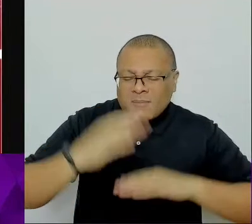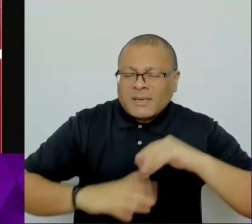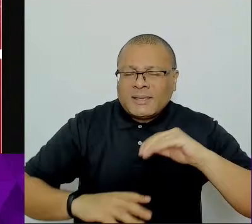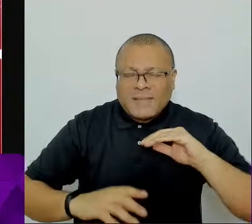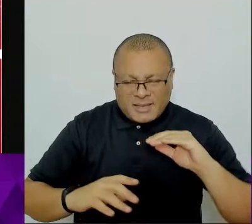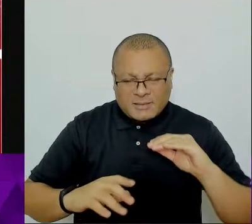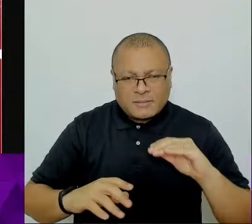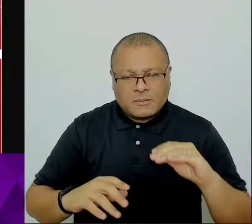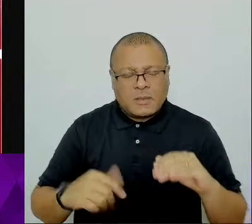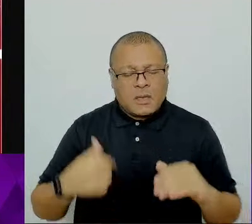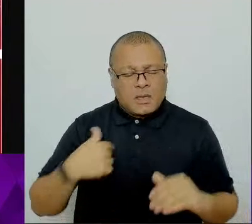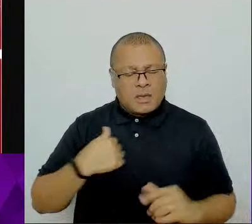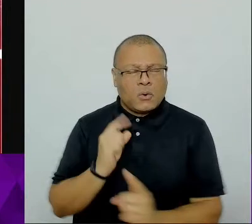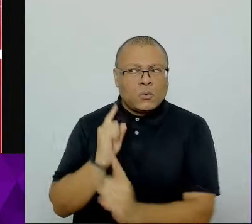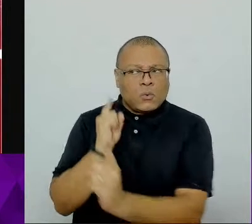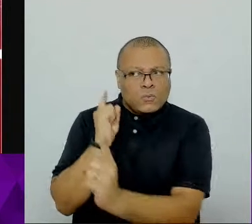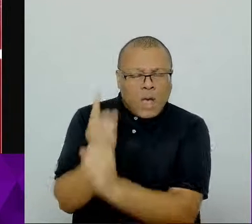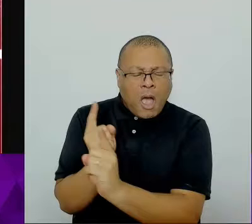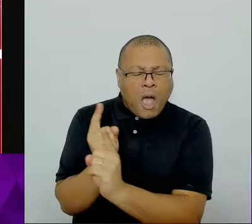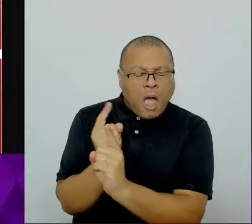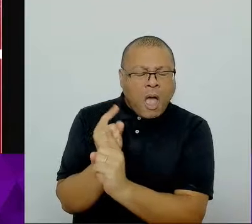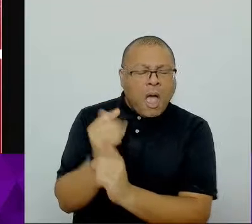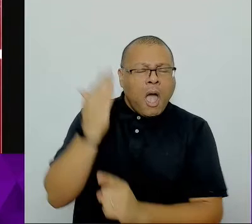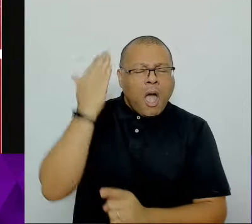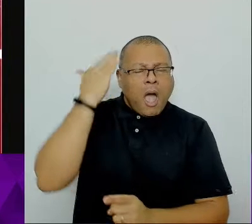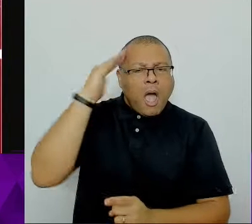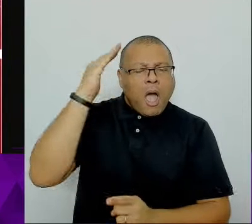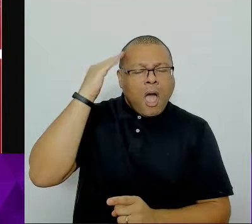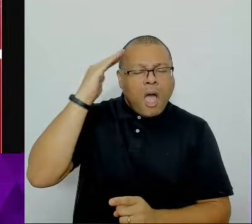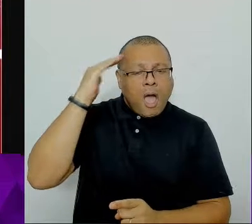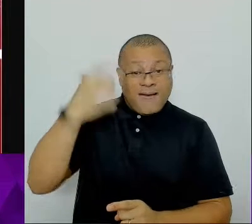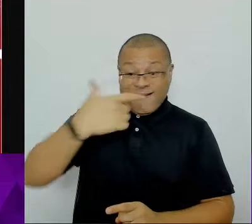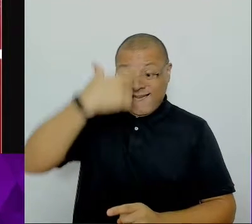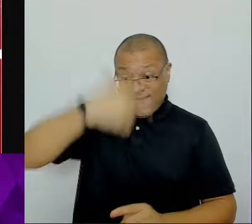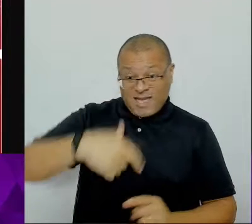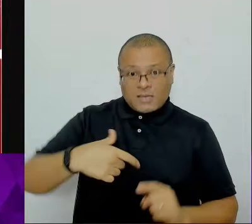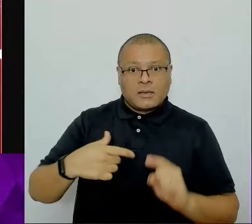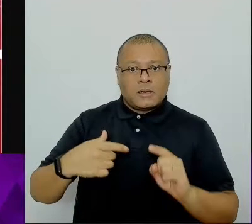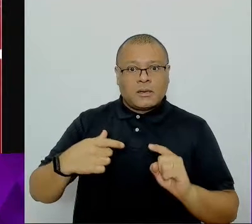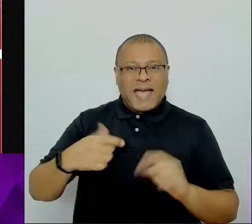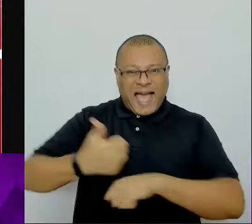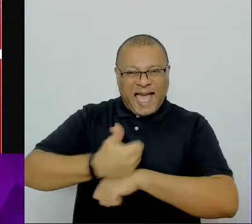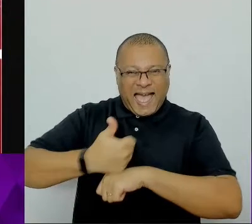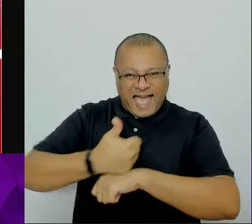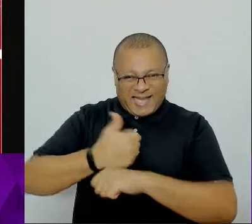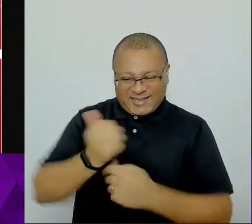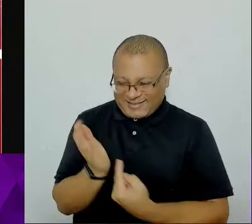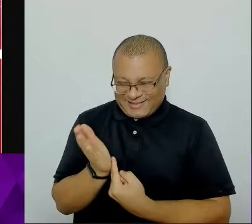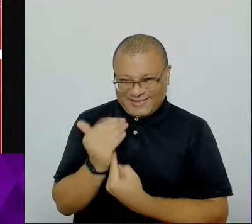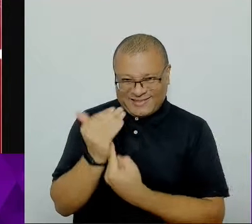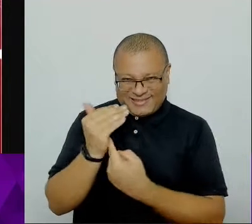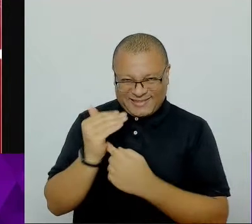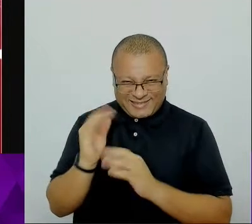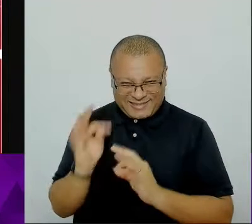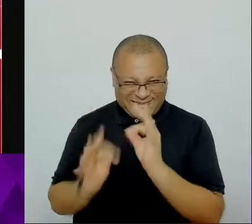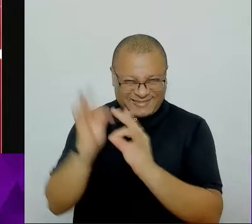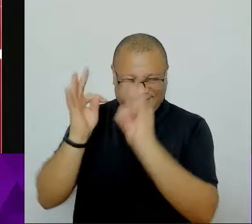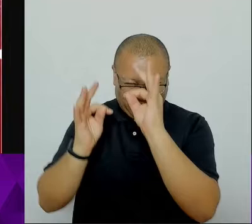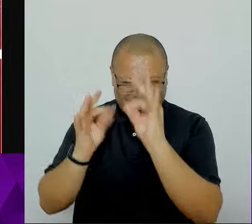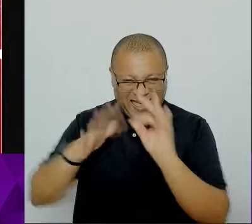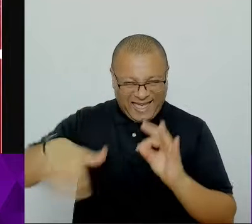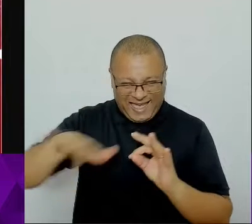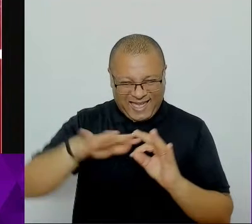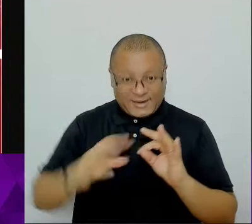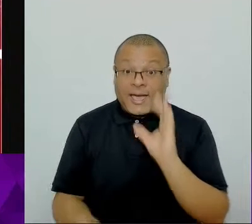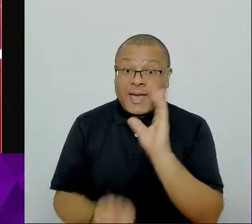Porque eu entendi que uma das grandes habilidades que nós, profissionais de tecnologia, profissionais em geral, especialmente desenvolvedores